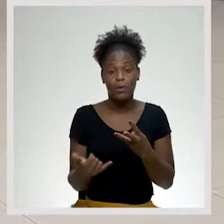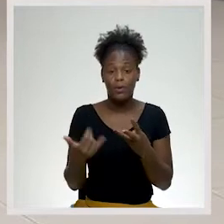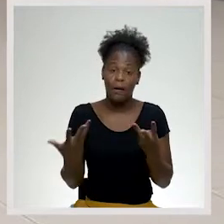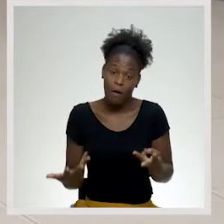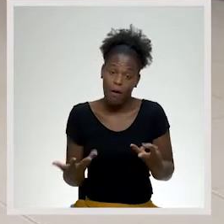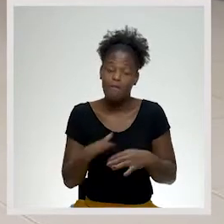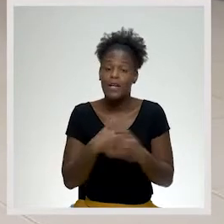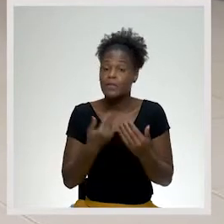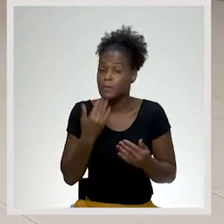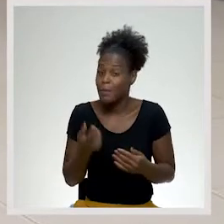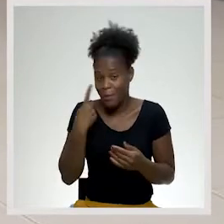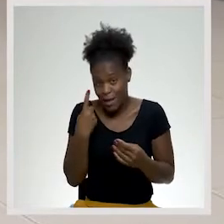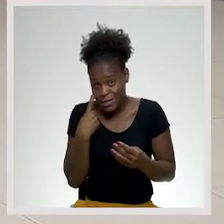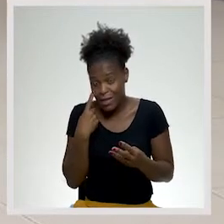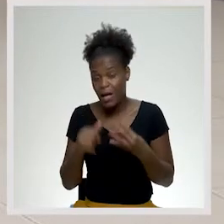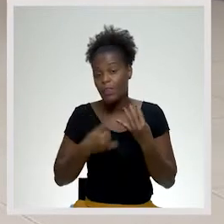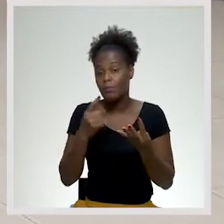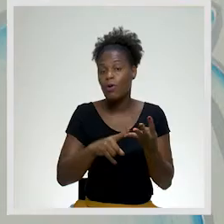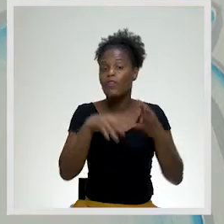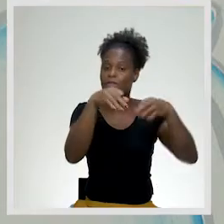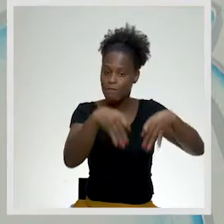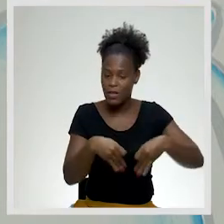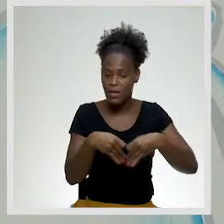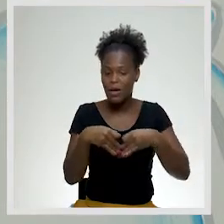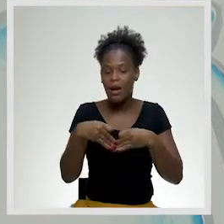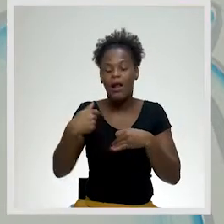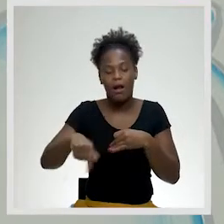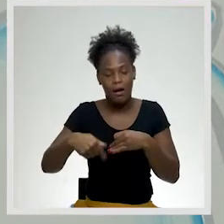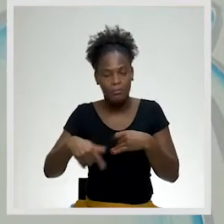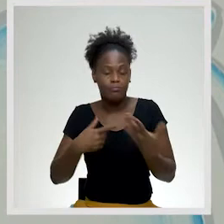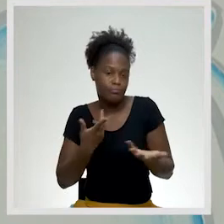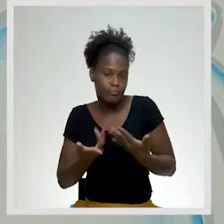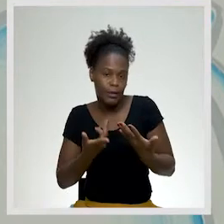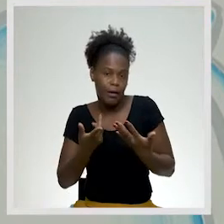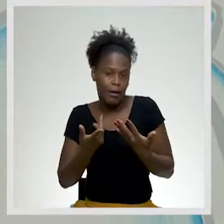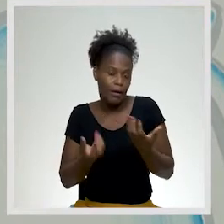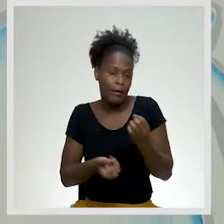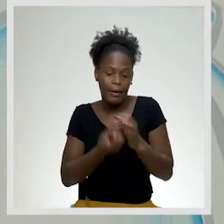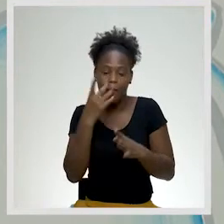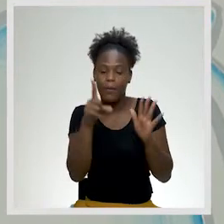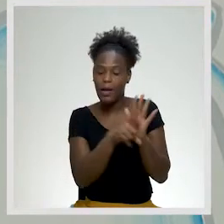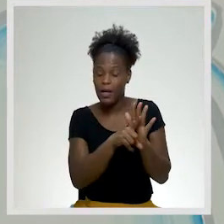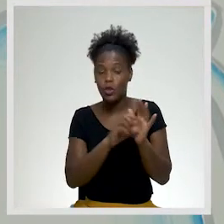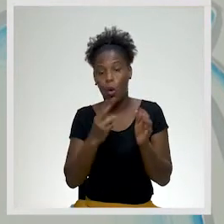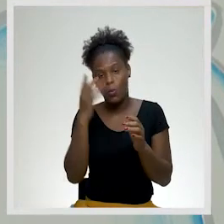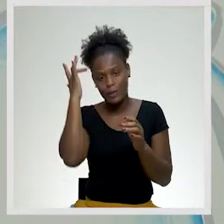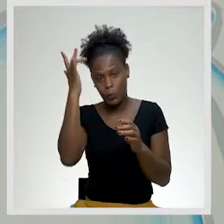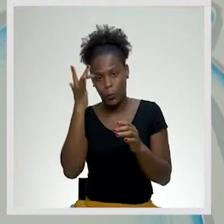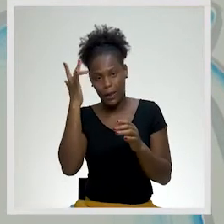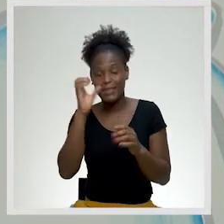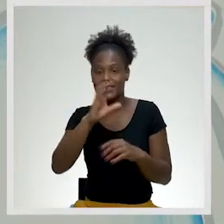pela experimentação e, finalmente, pela formulação de leis ou